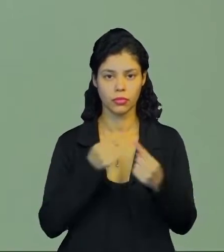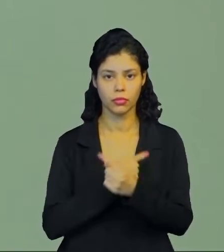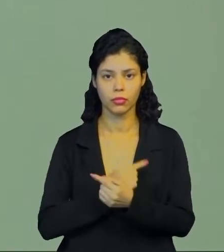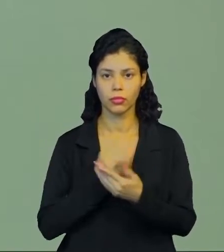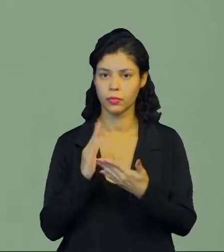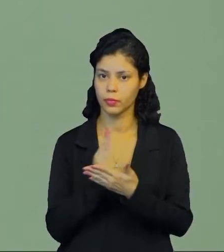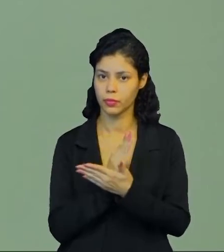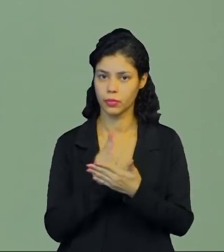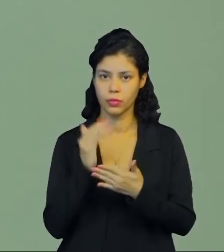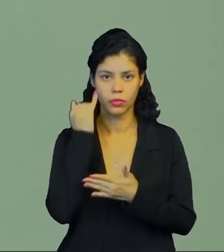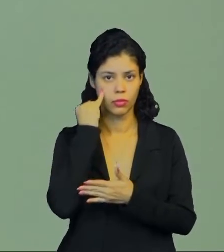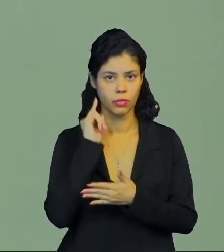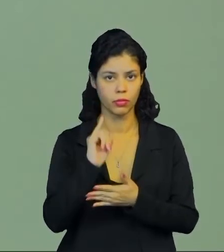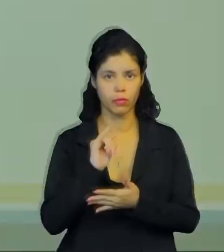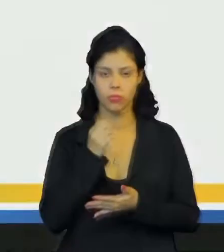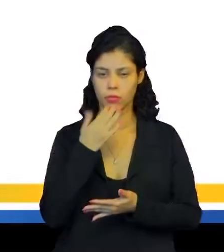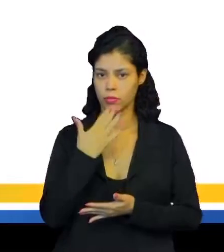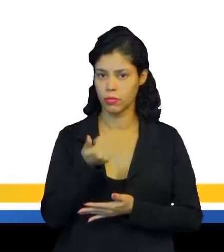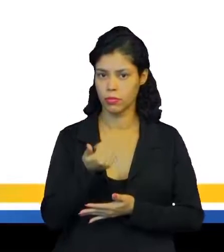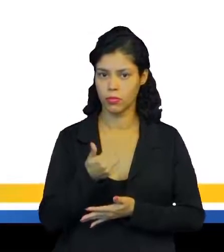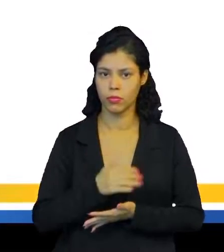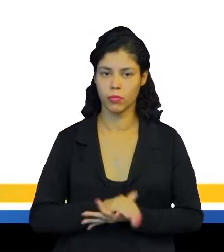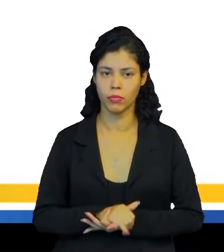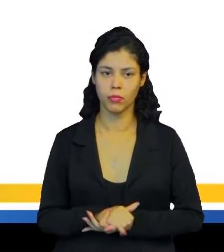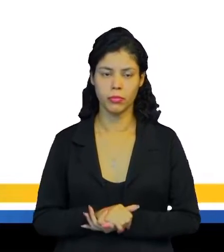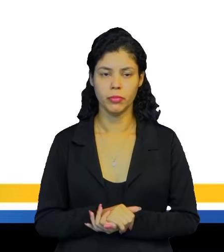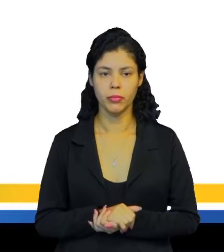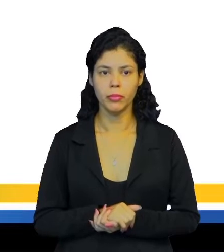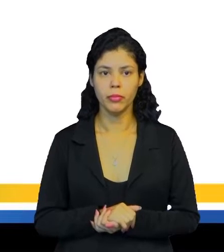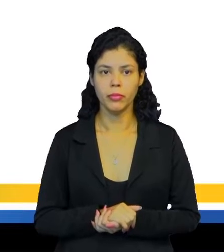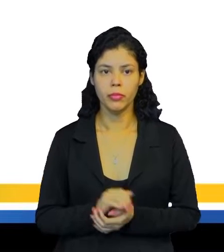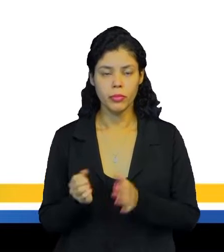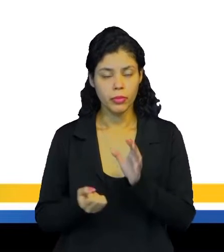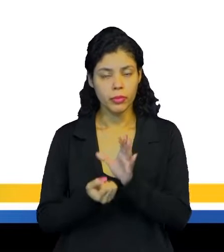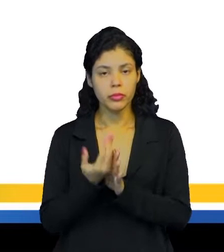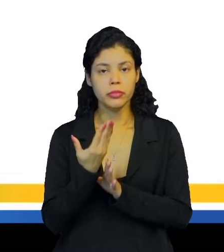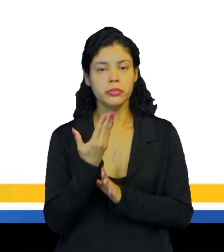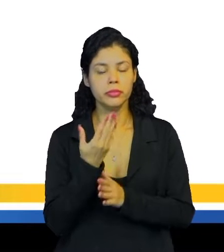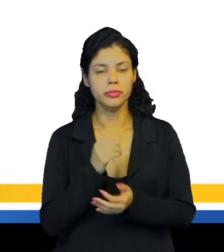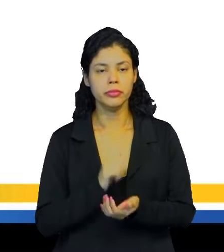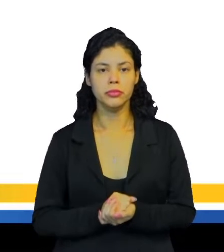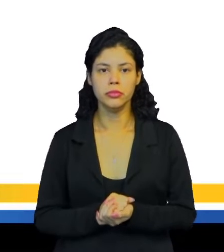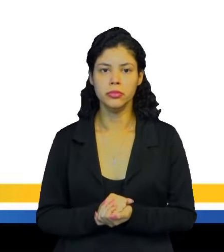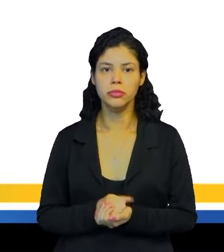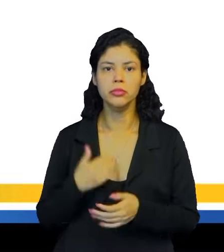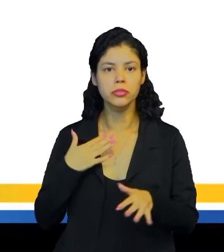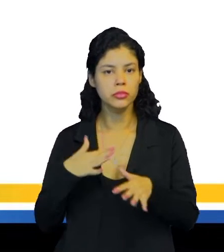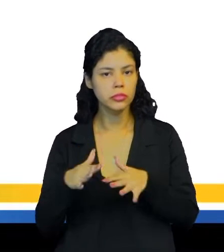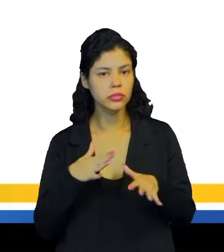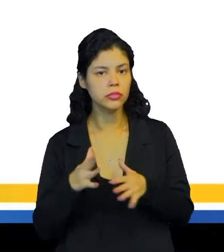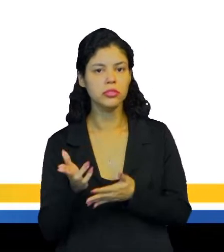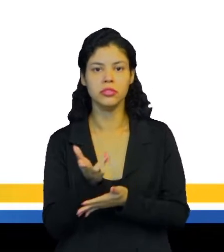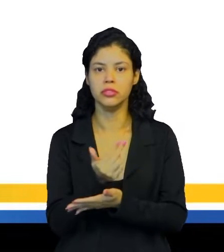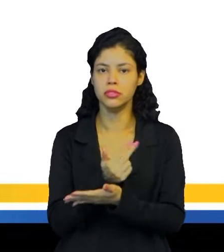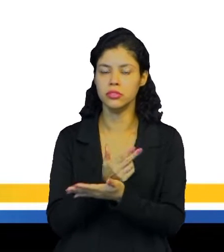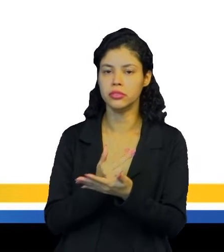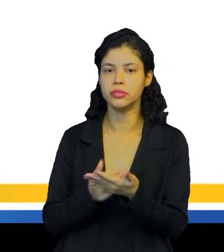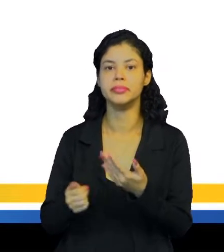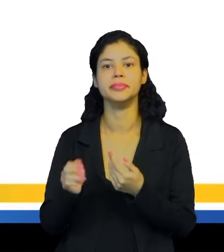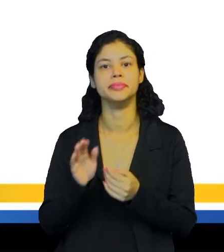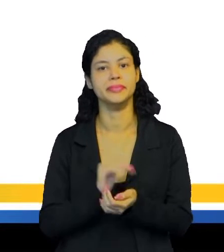algumas ideias, beleza? A origem, né? O realismo foi um movimento artístico que